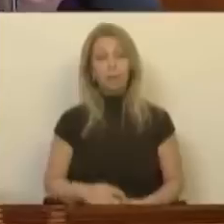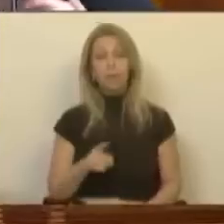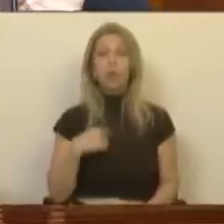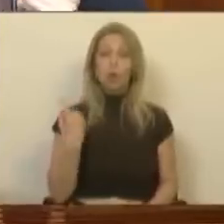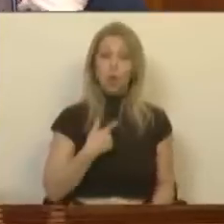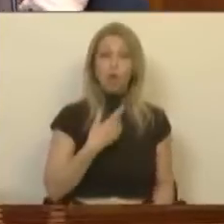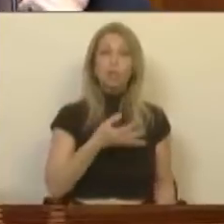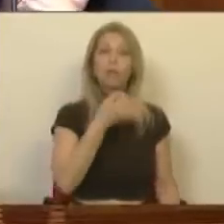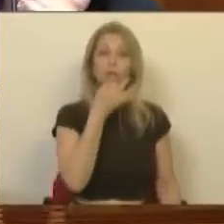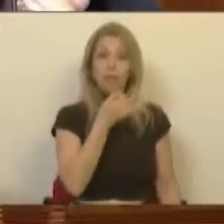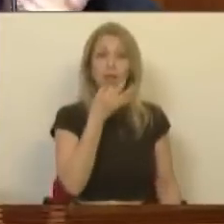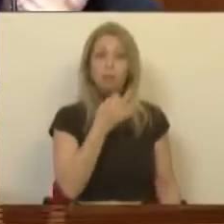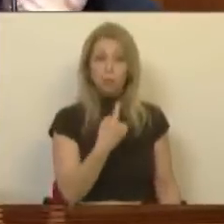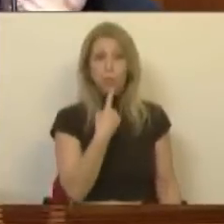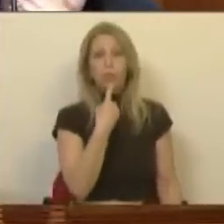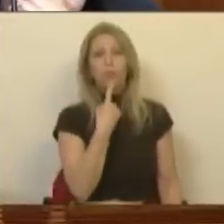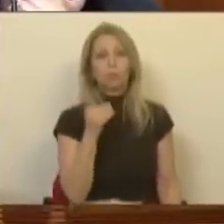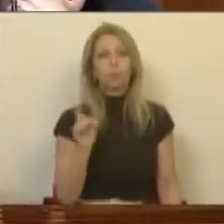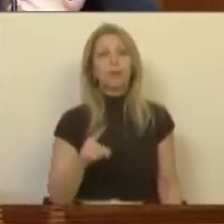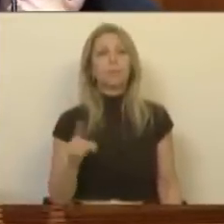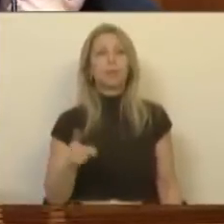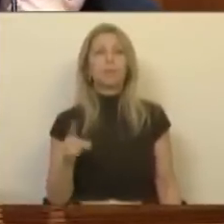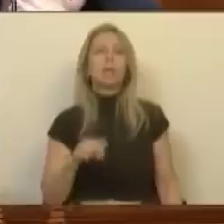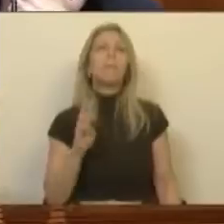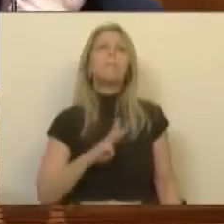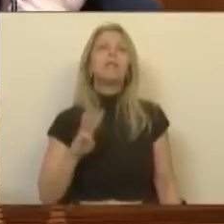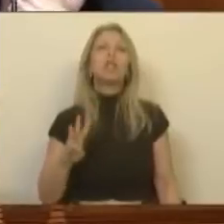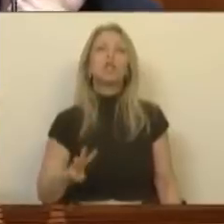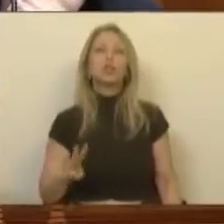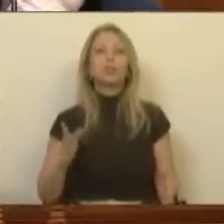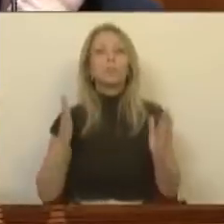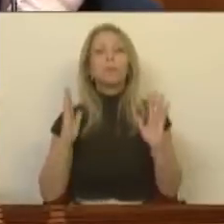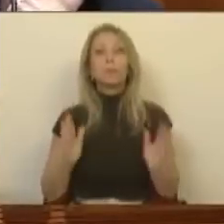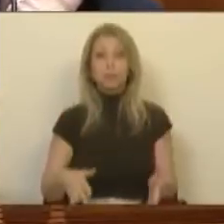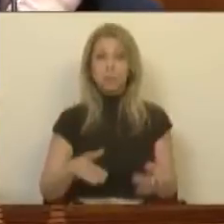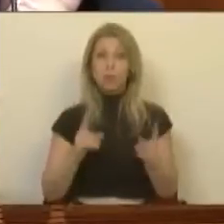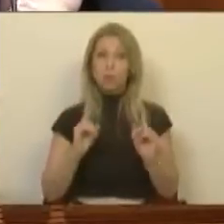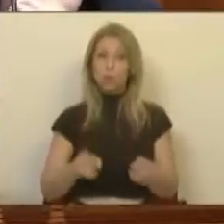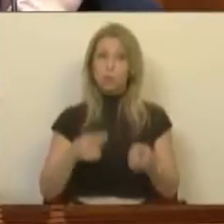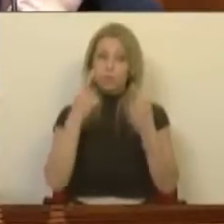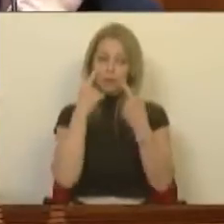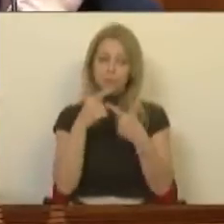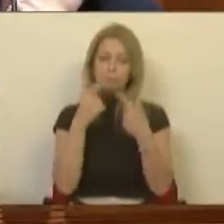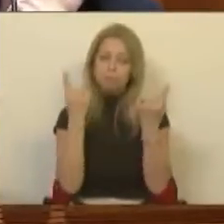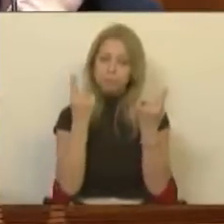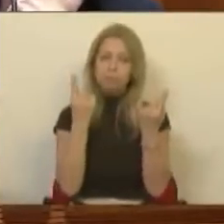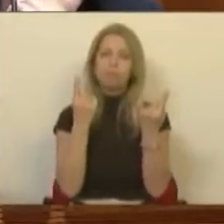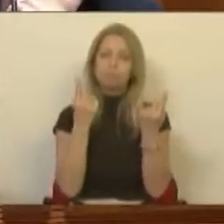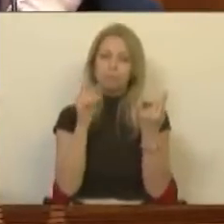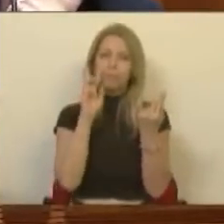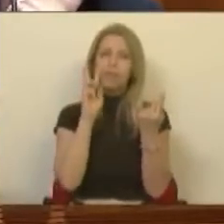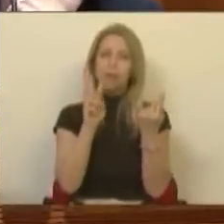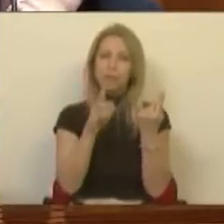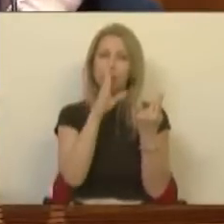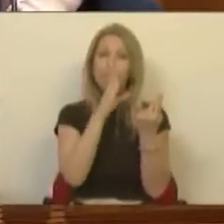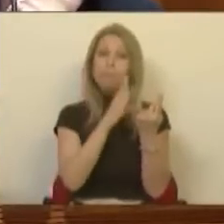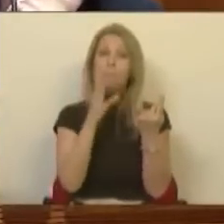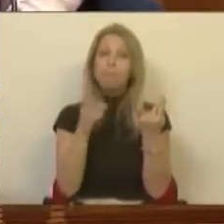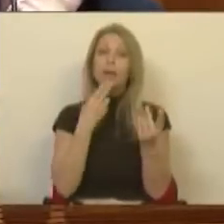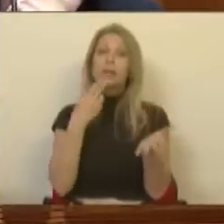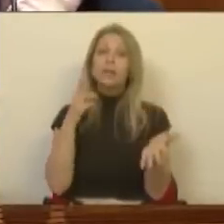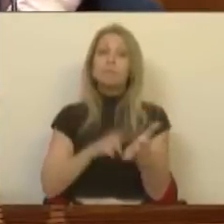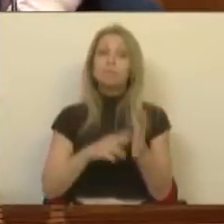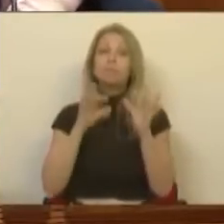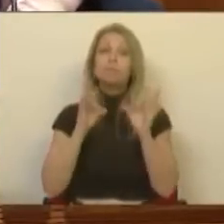muito dos milhões mas é preciso começar a traduzir e a ver o que é que em que concreto se traduzem